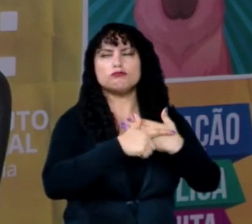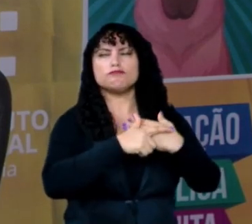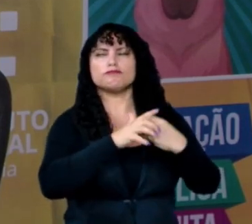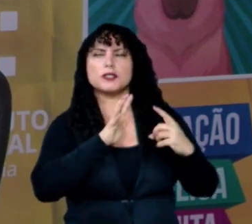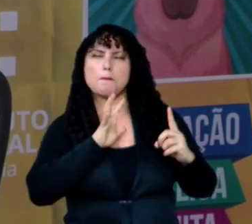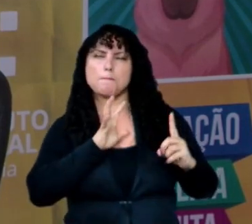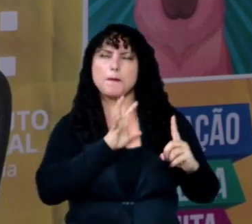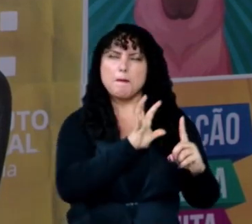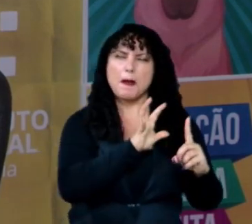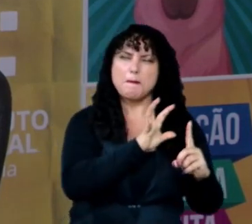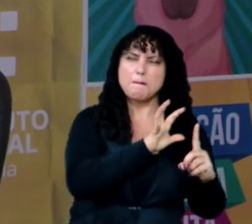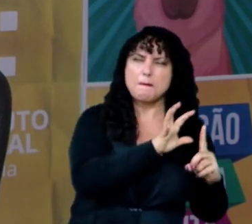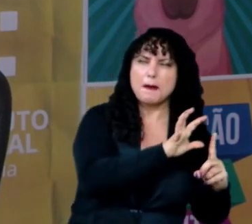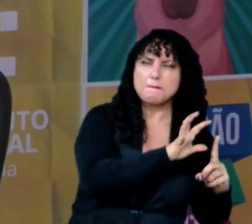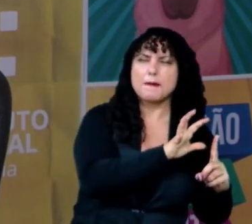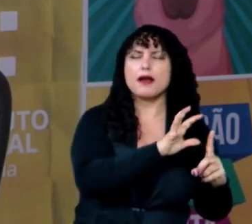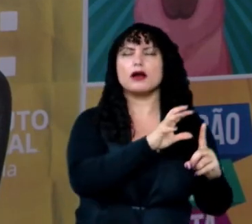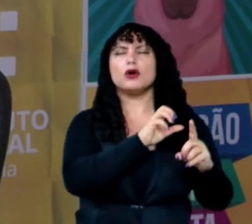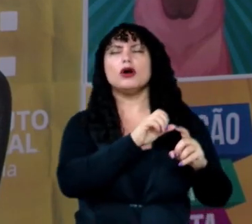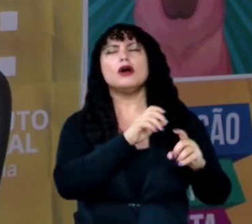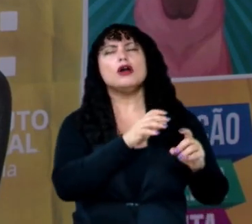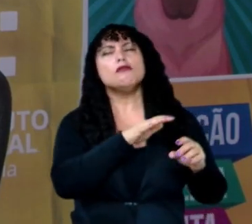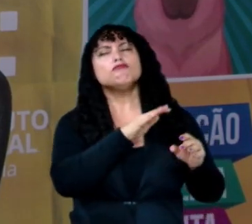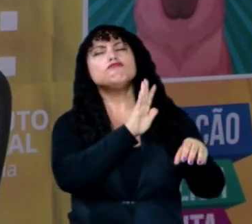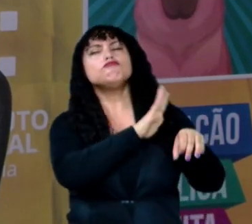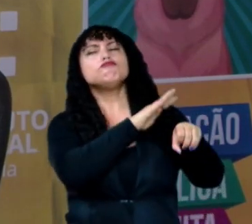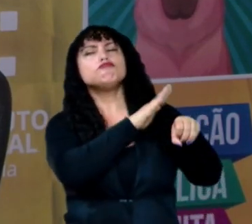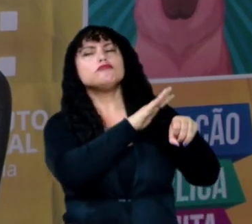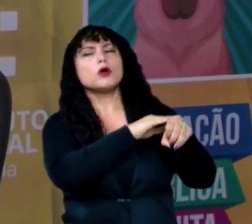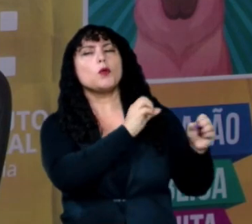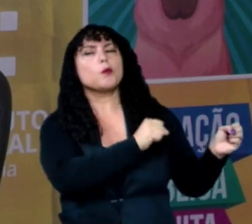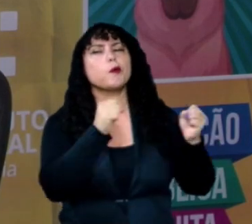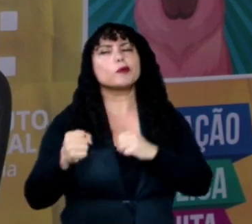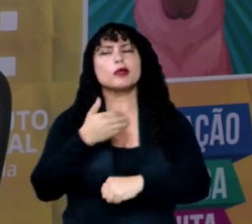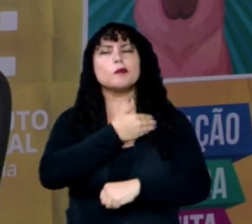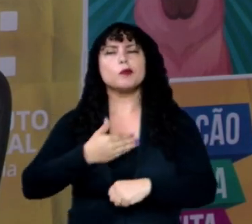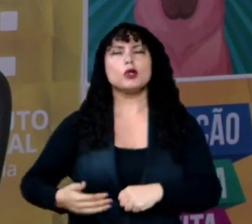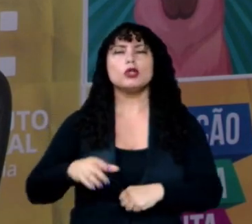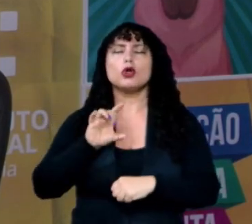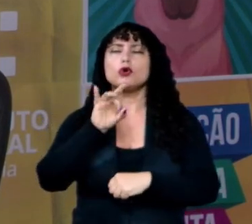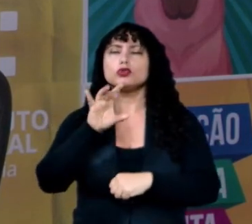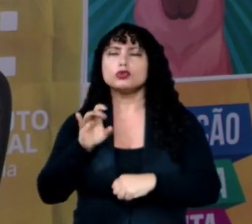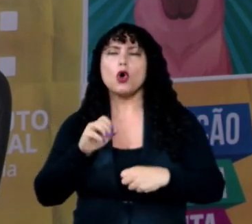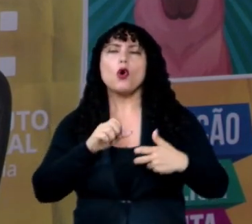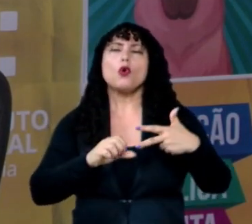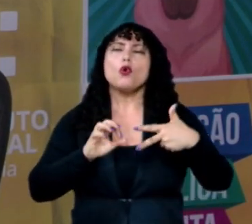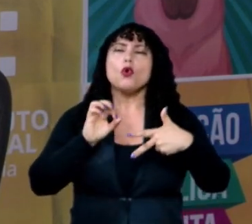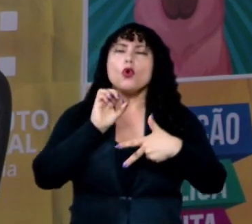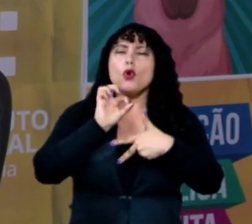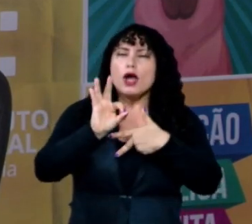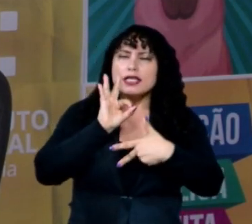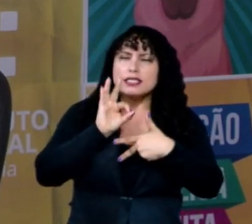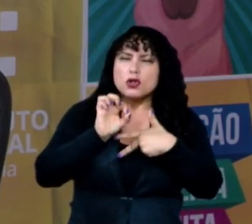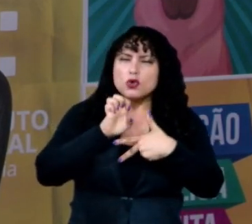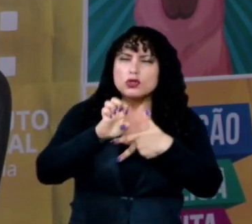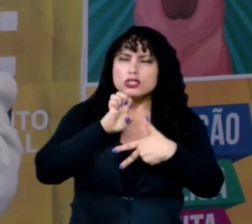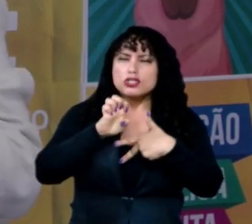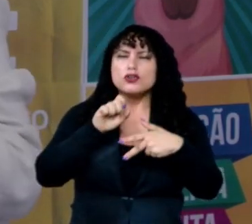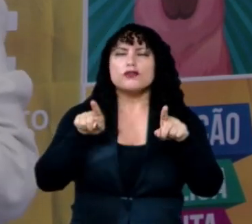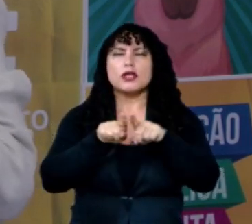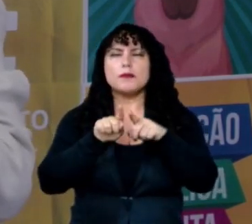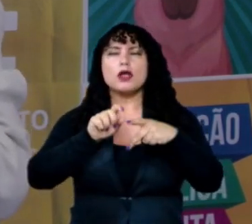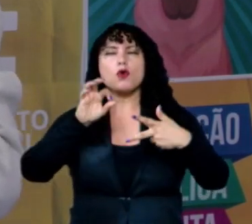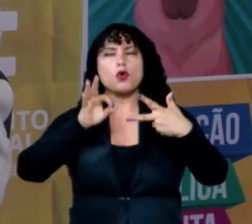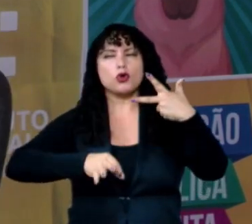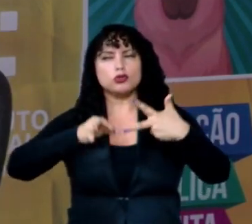pressionar mesmo, né, o poder público, e aí não só o poder executivo, mas especialmente o poder legislativo, de regulamentar